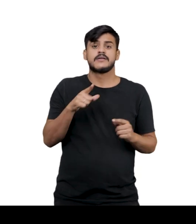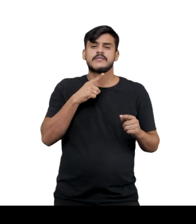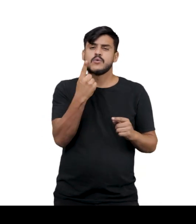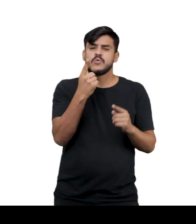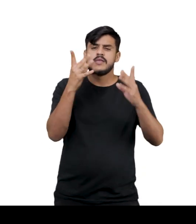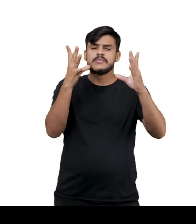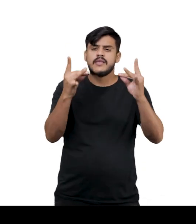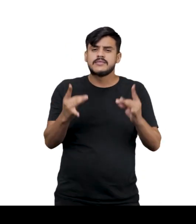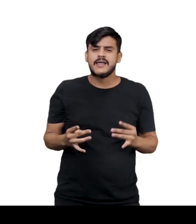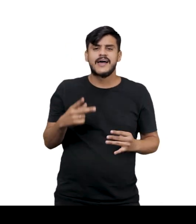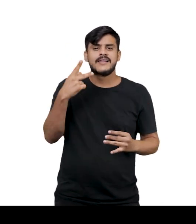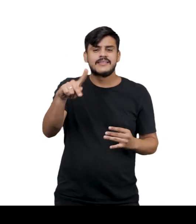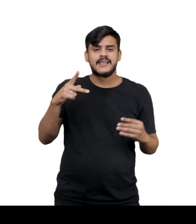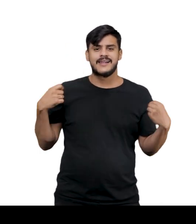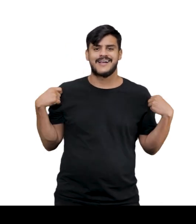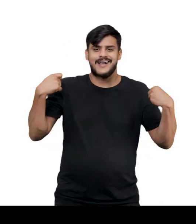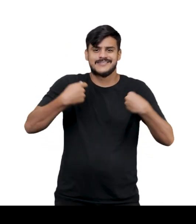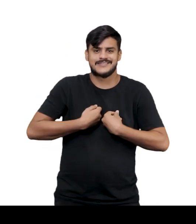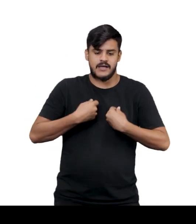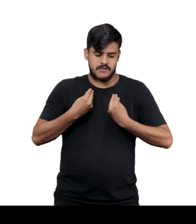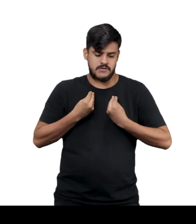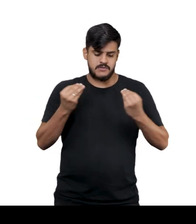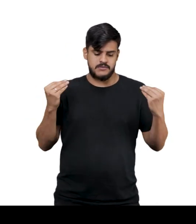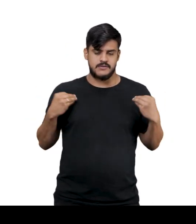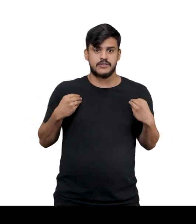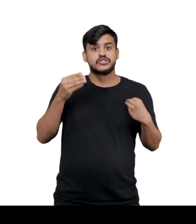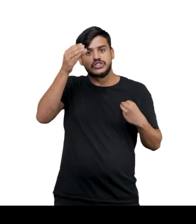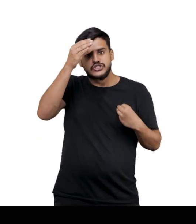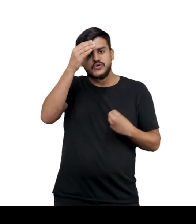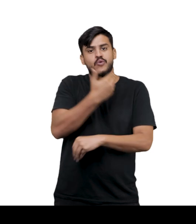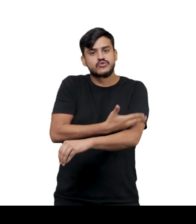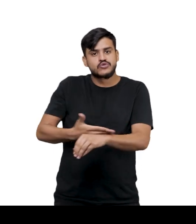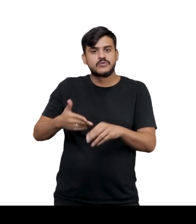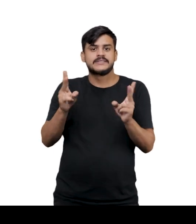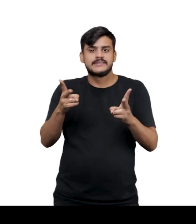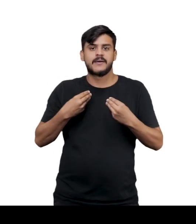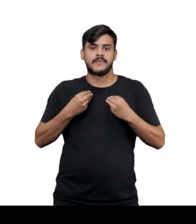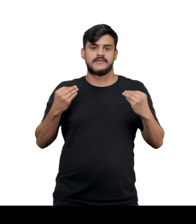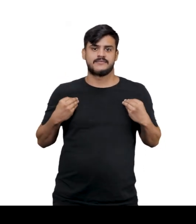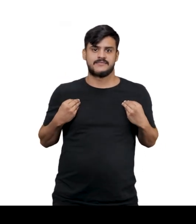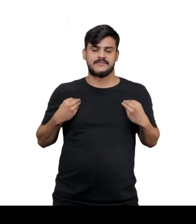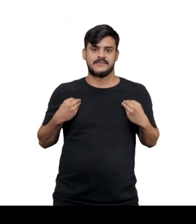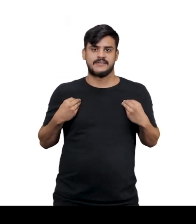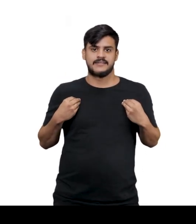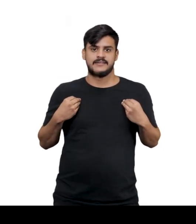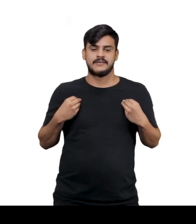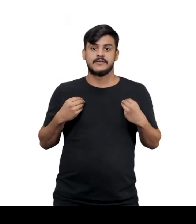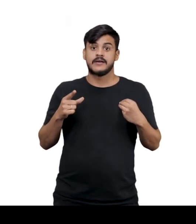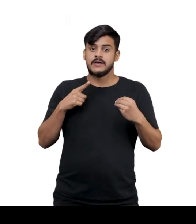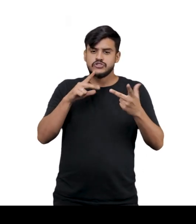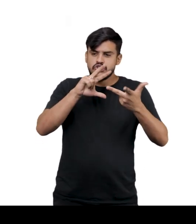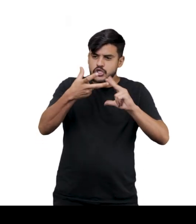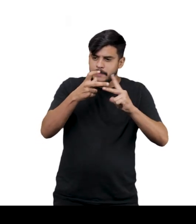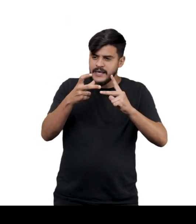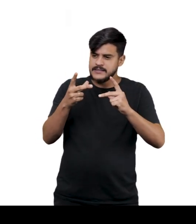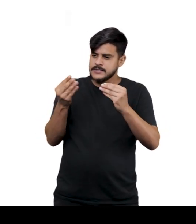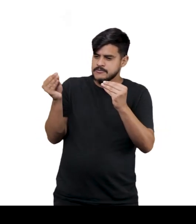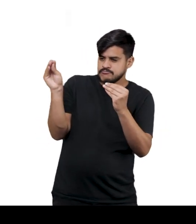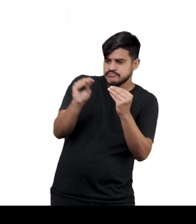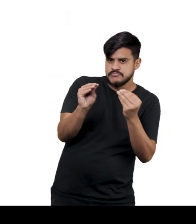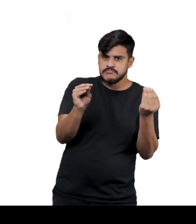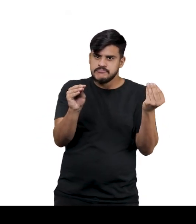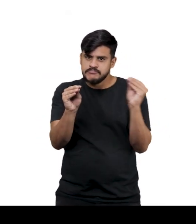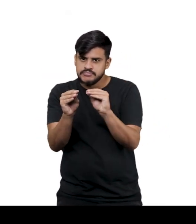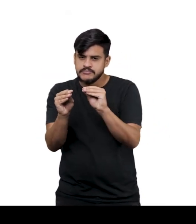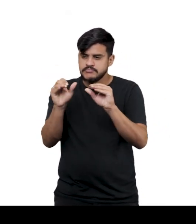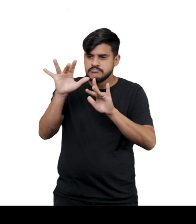A composição remete a um detalhe da lapela de um casaco que ele costumava usar. A partir da